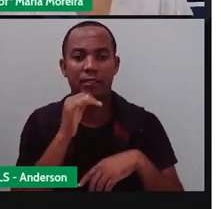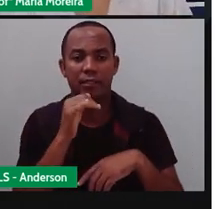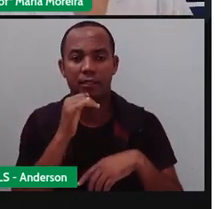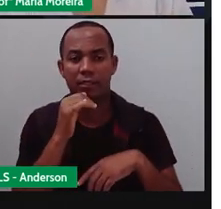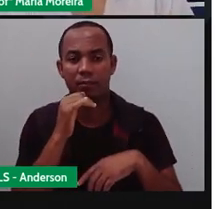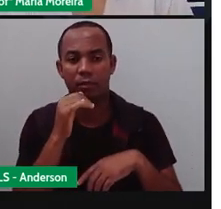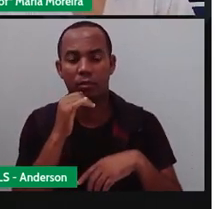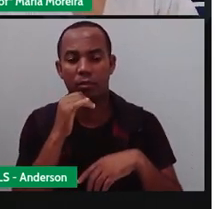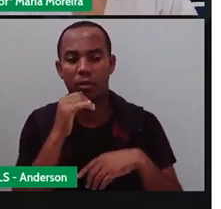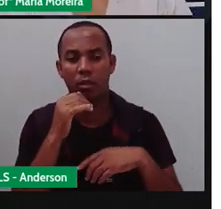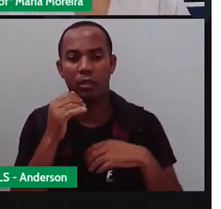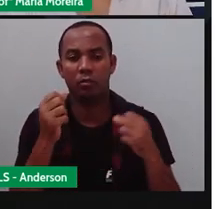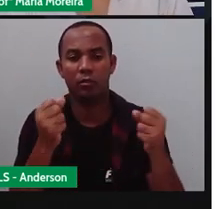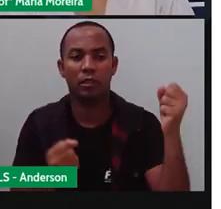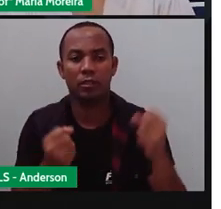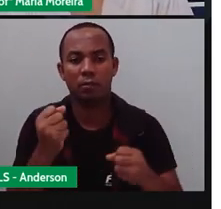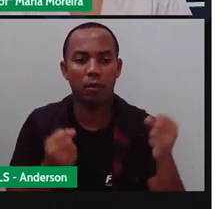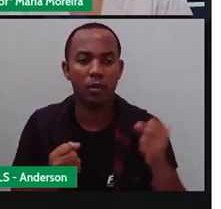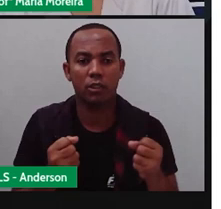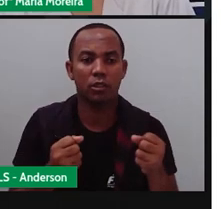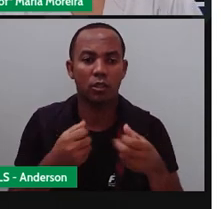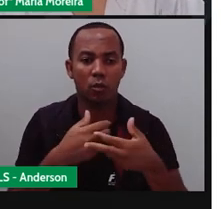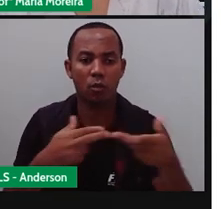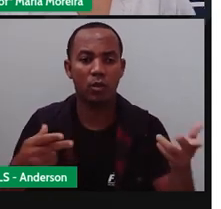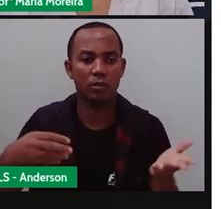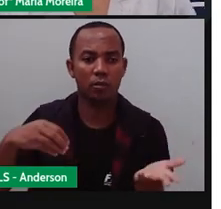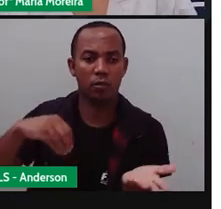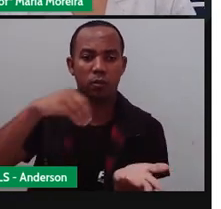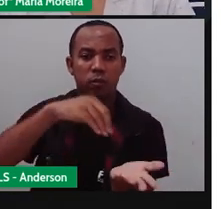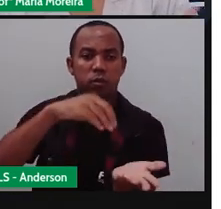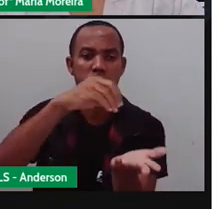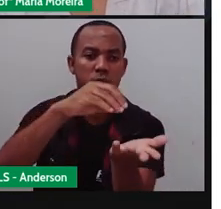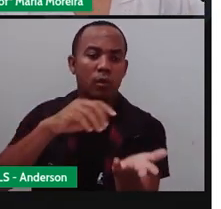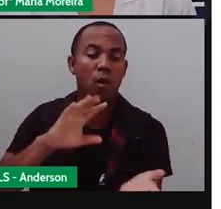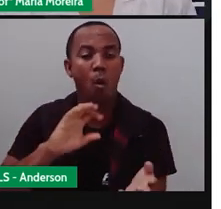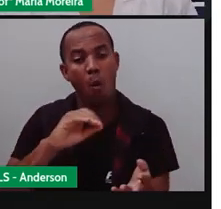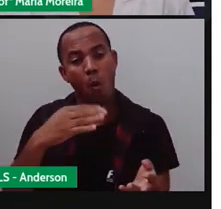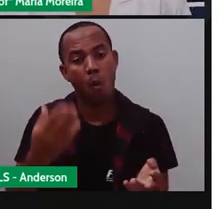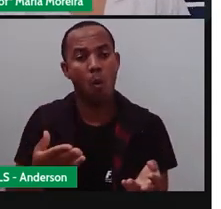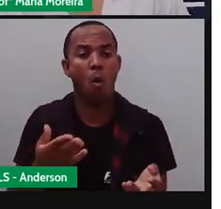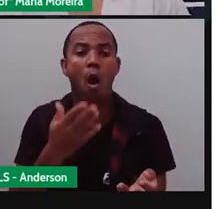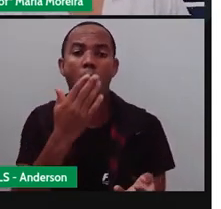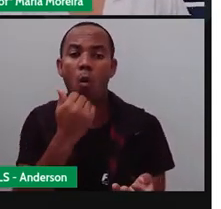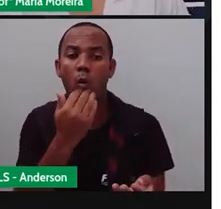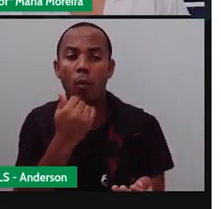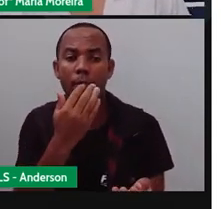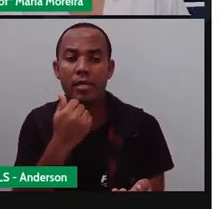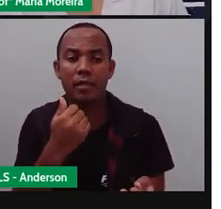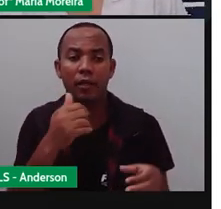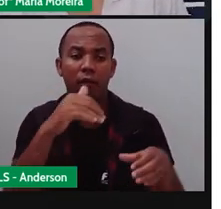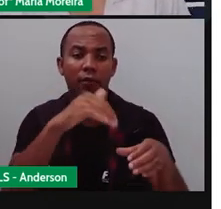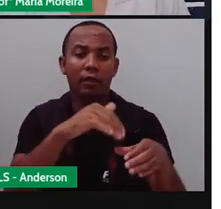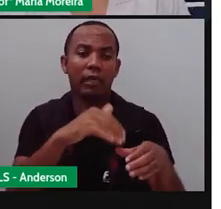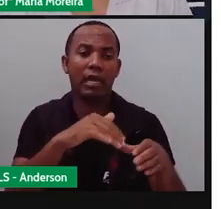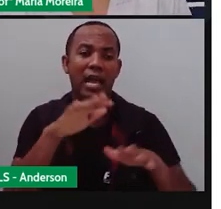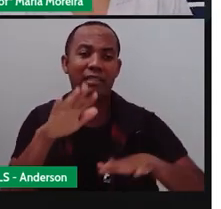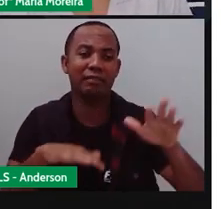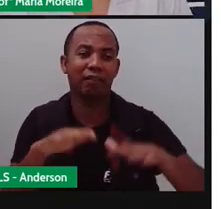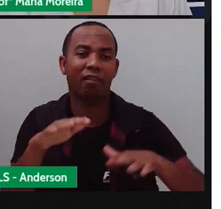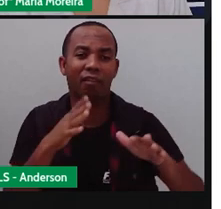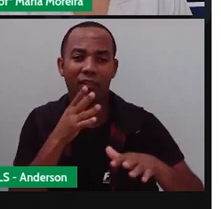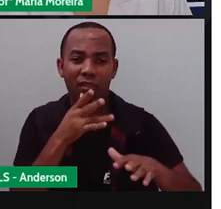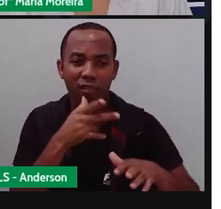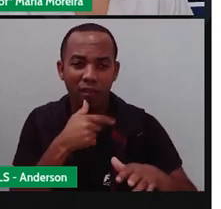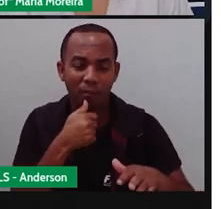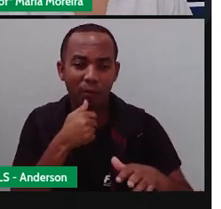dias né no trajeto E aí às vezes quando é algo perecível alguém pode apodrecer acaba se perdendo